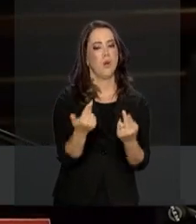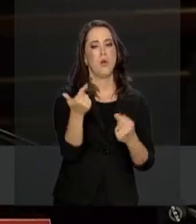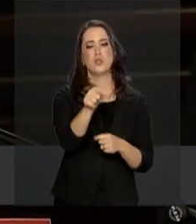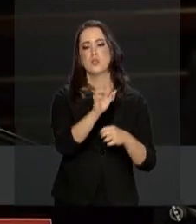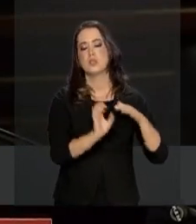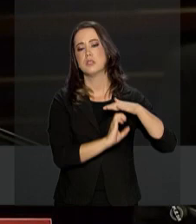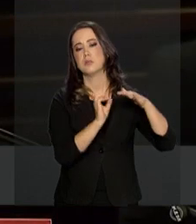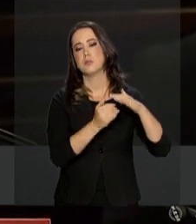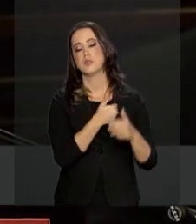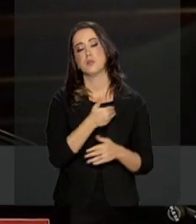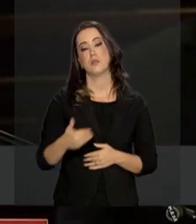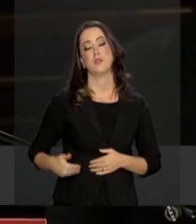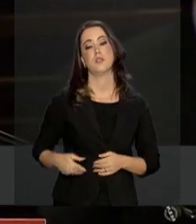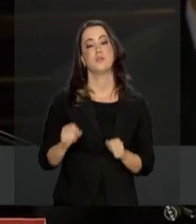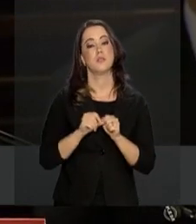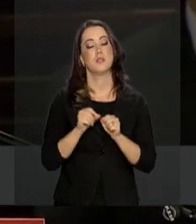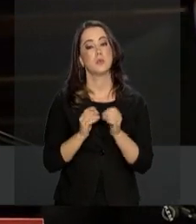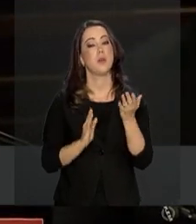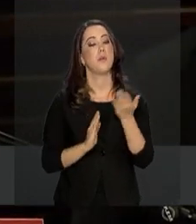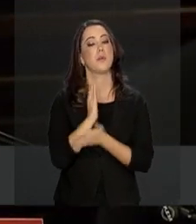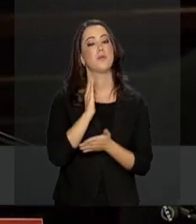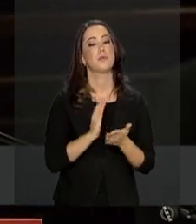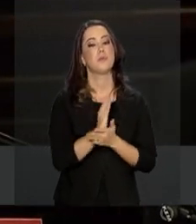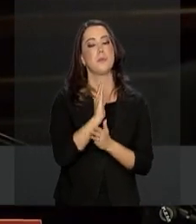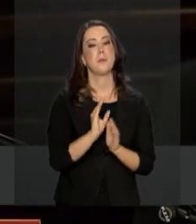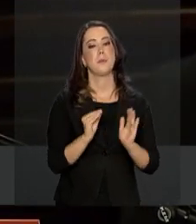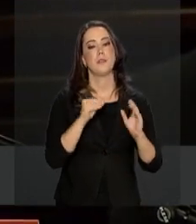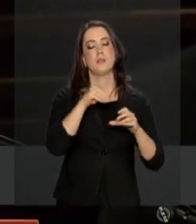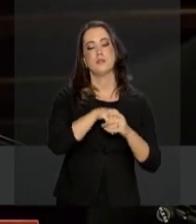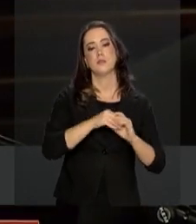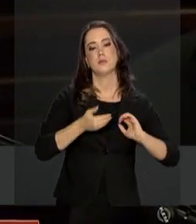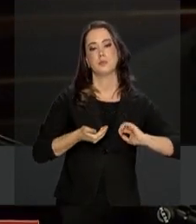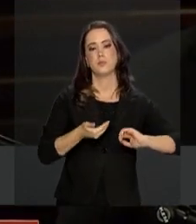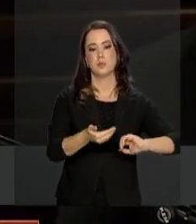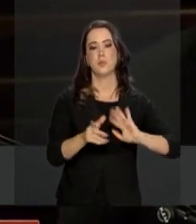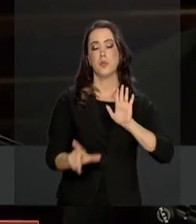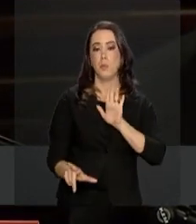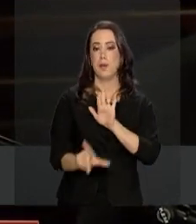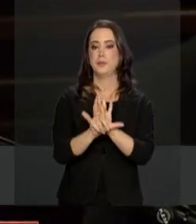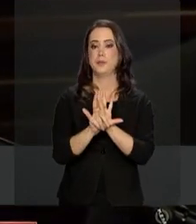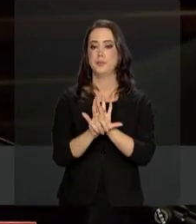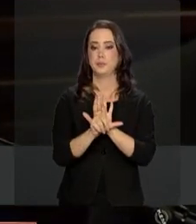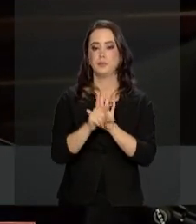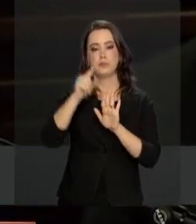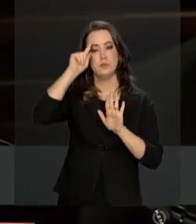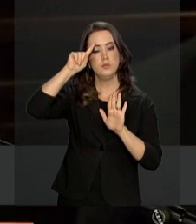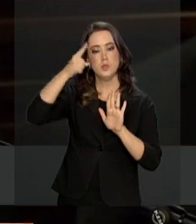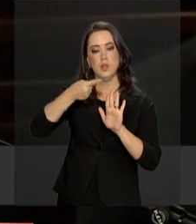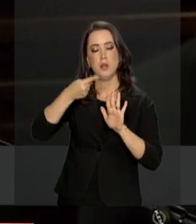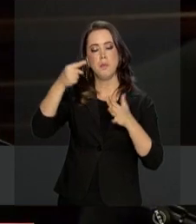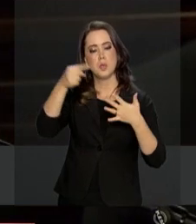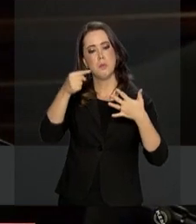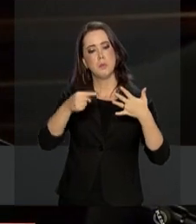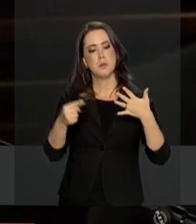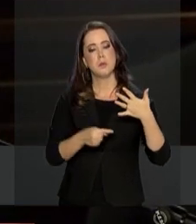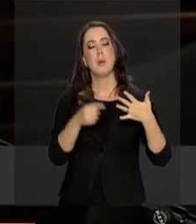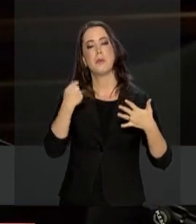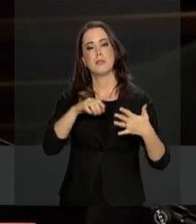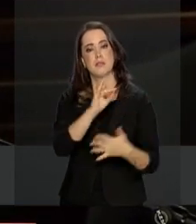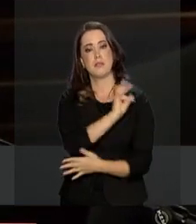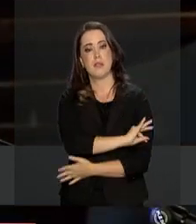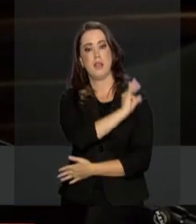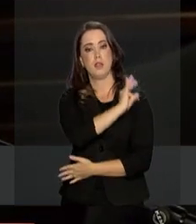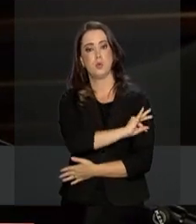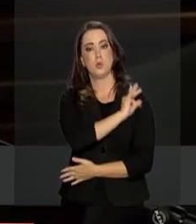as empresas públicas porque nós fizemos aprovar no congresso nacional uma lei que estabelece critérios técnicos para o preenchimento